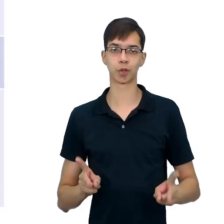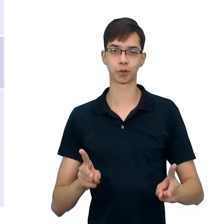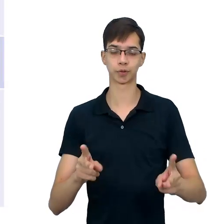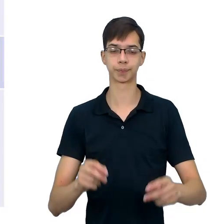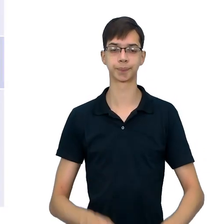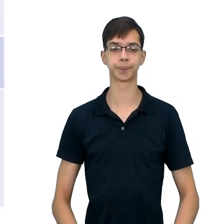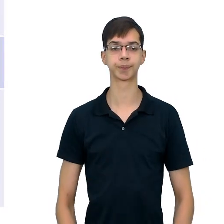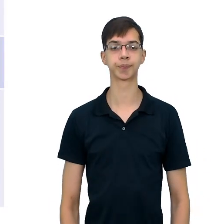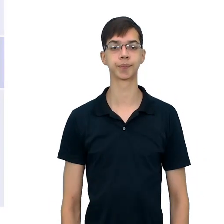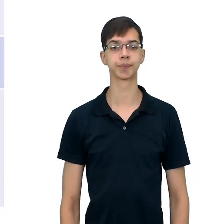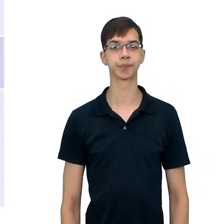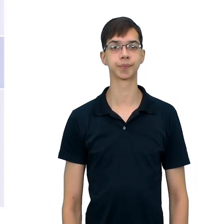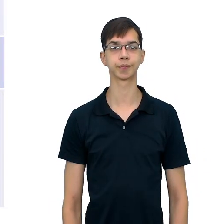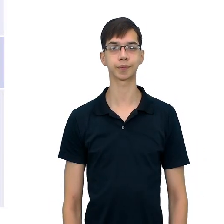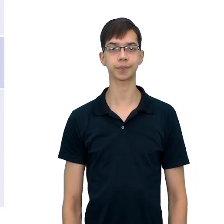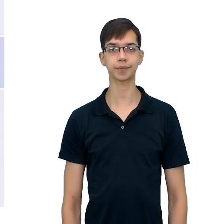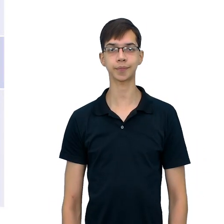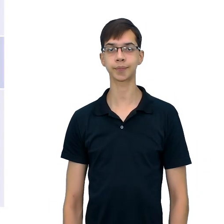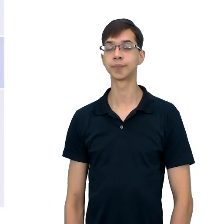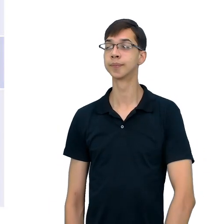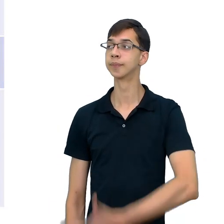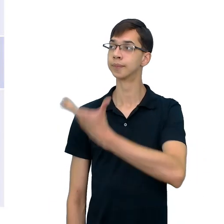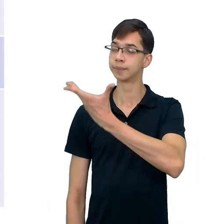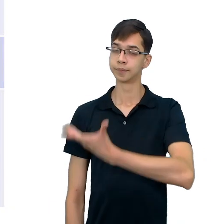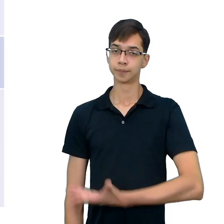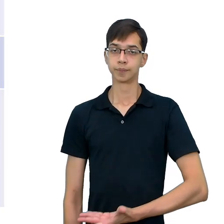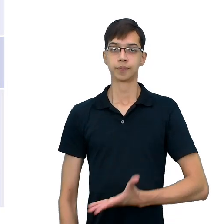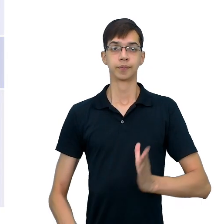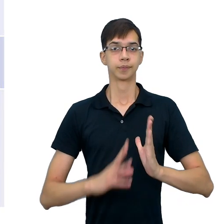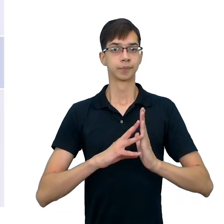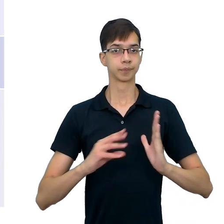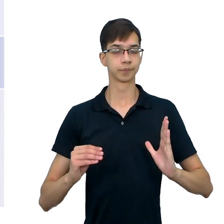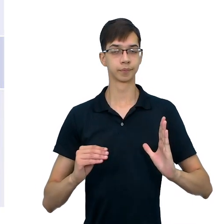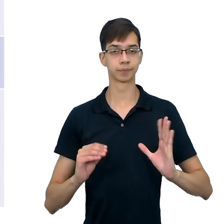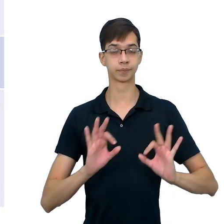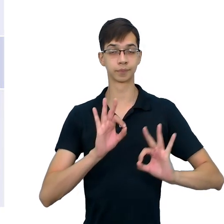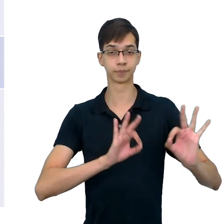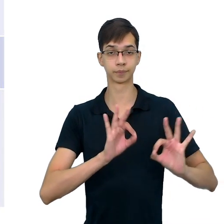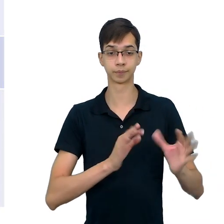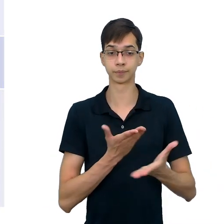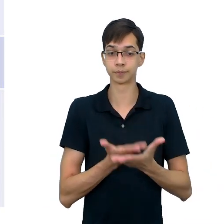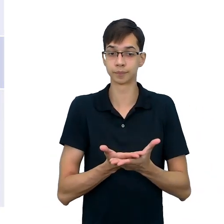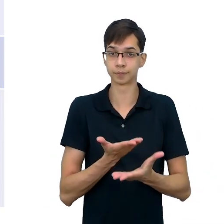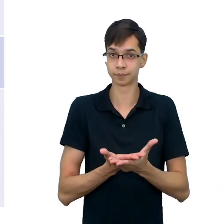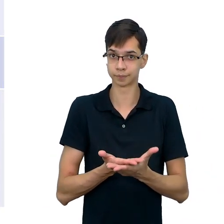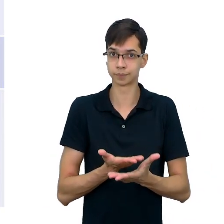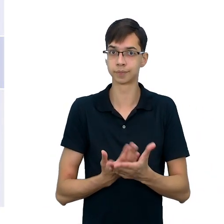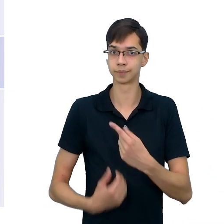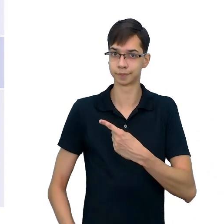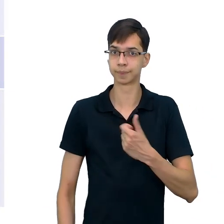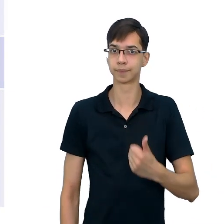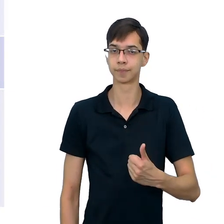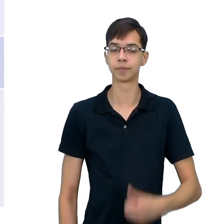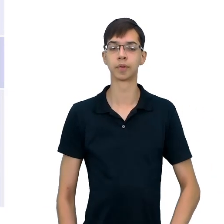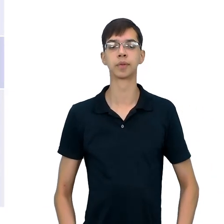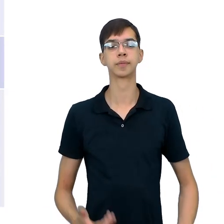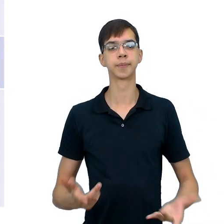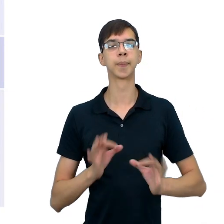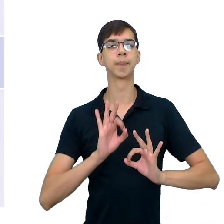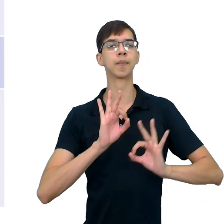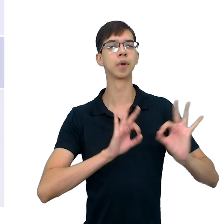Aqui nós trazemos, né, um modelo, né, um plano de aula com rotação por estações, né? E este